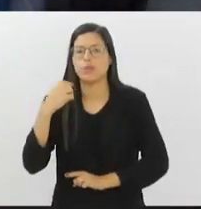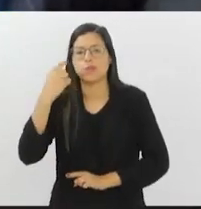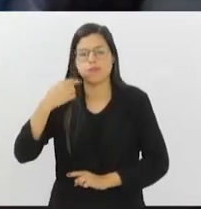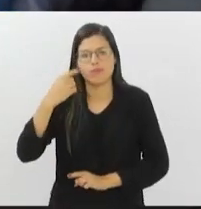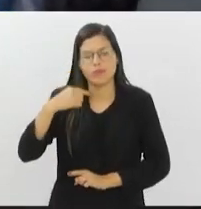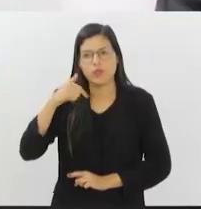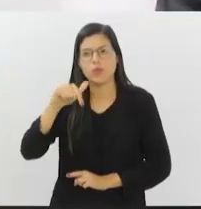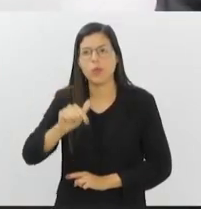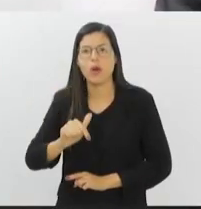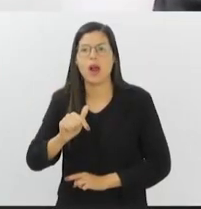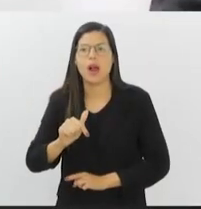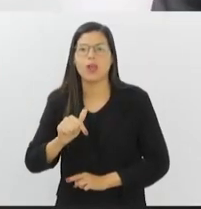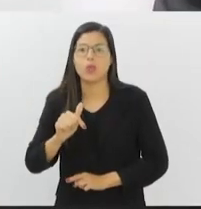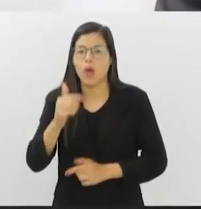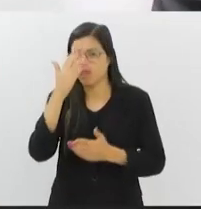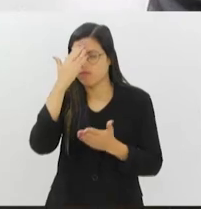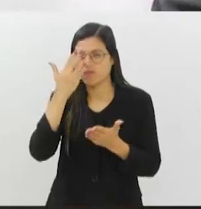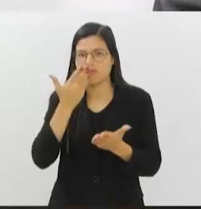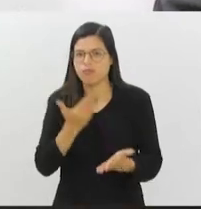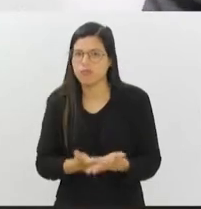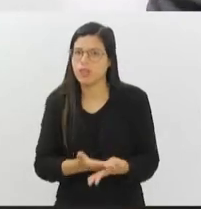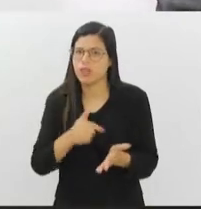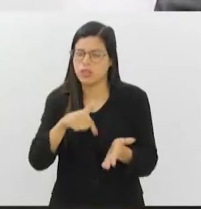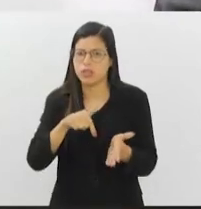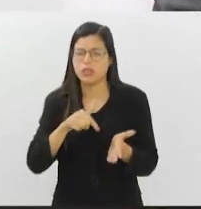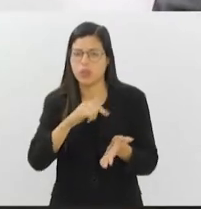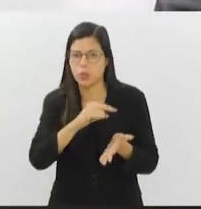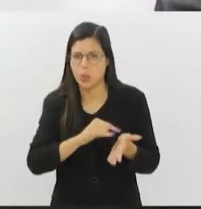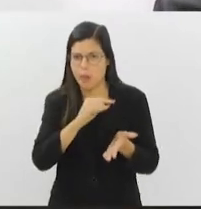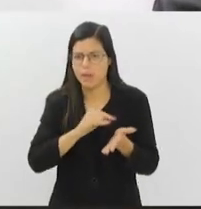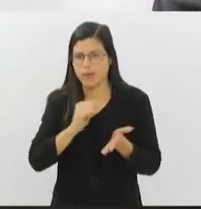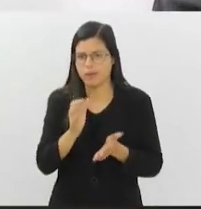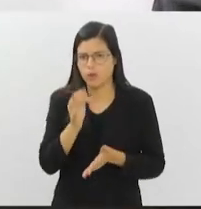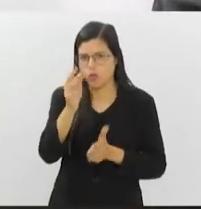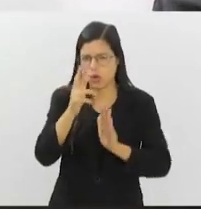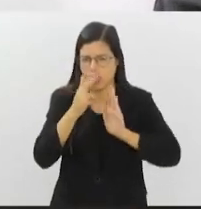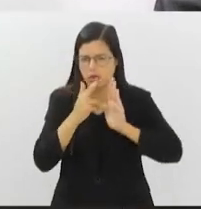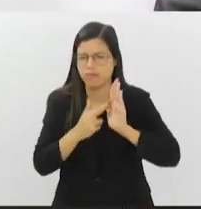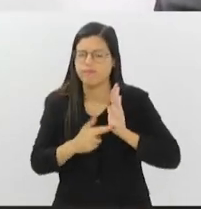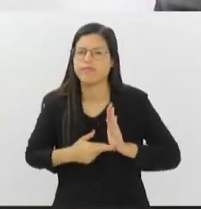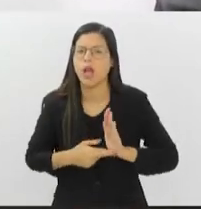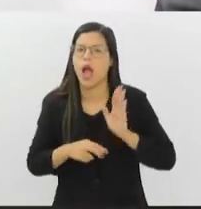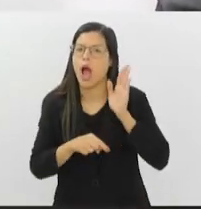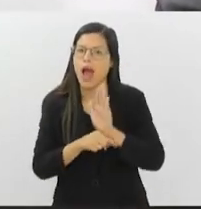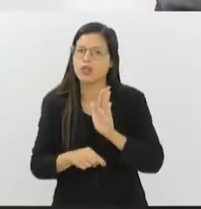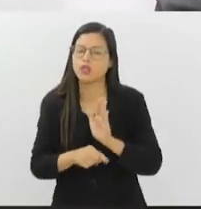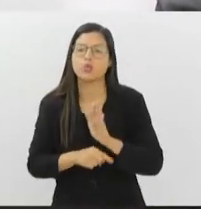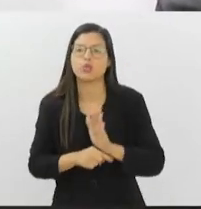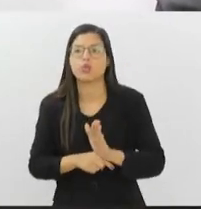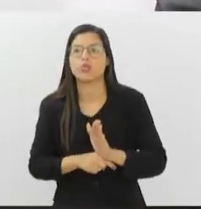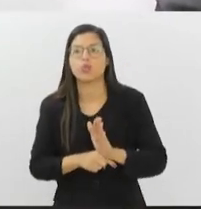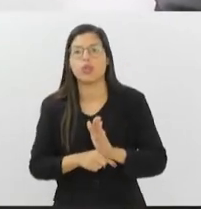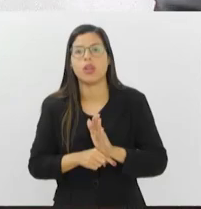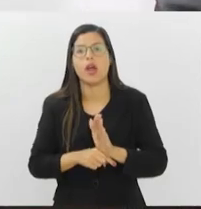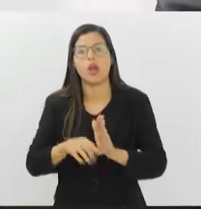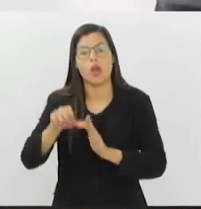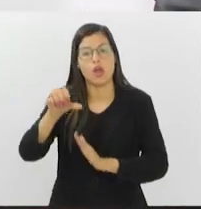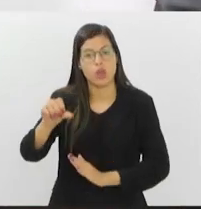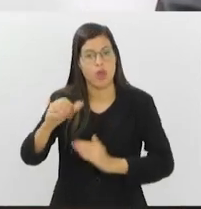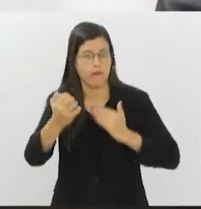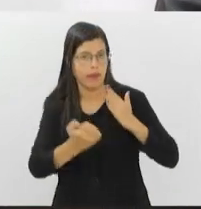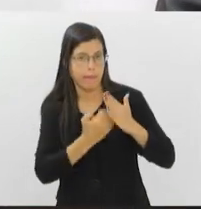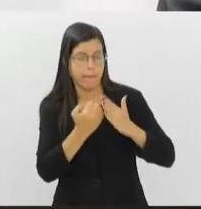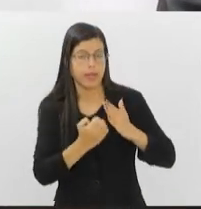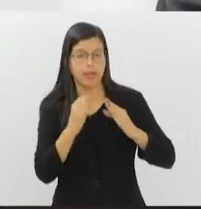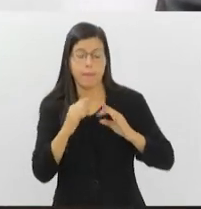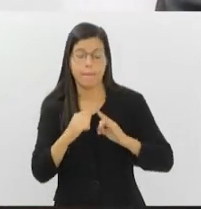voos de turismo acredita que o termo e uma futura regulamentação poderão contribuir para que não só as nove signatárias do termo